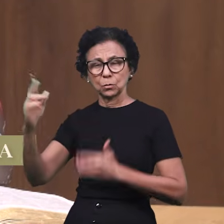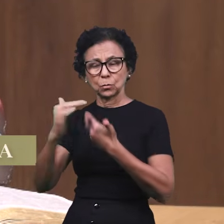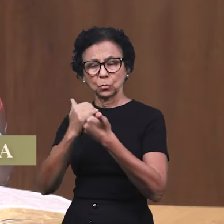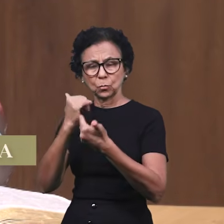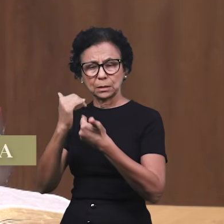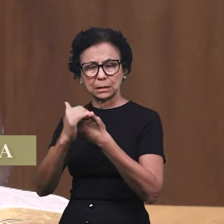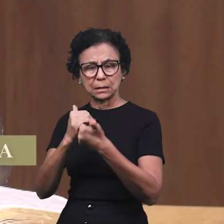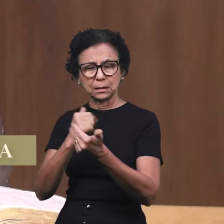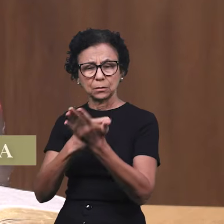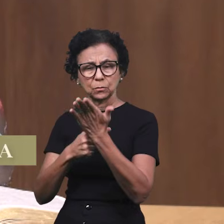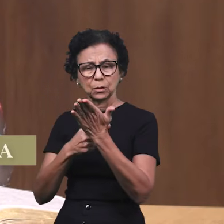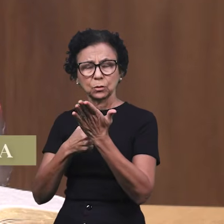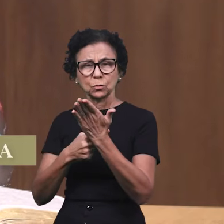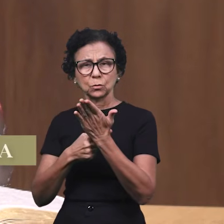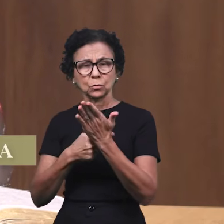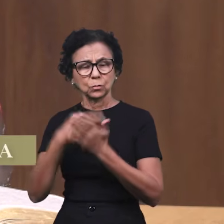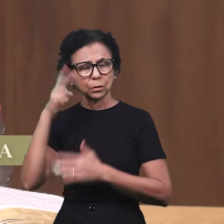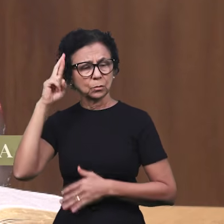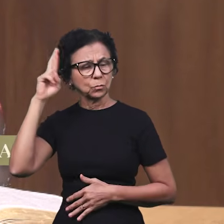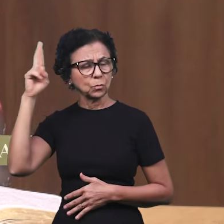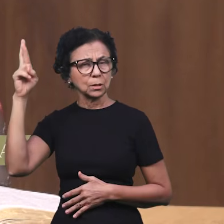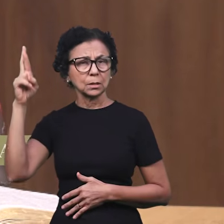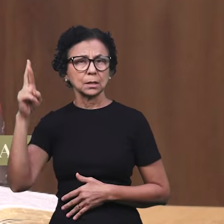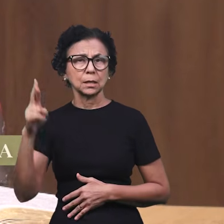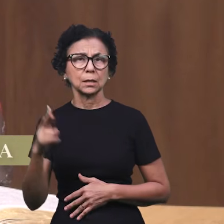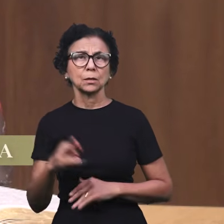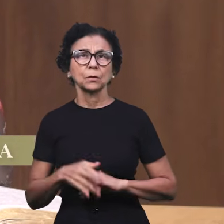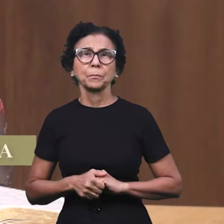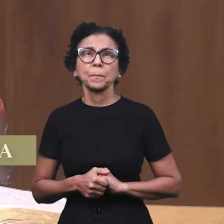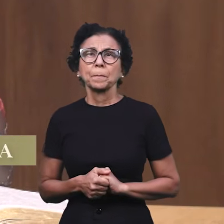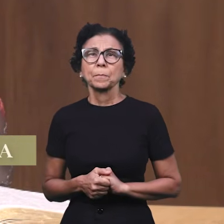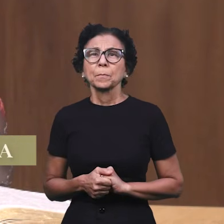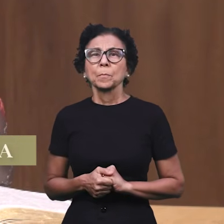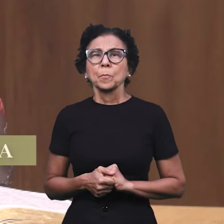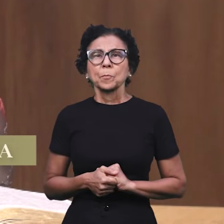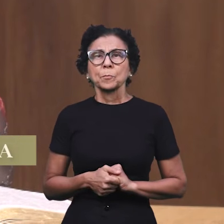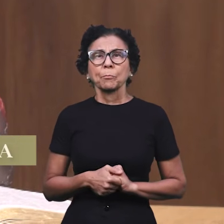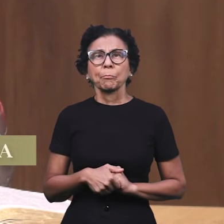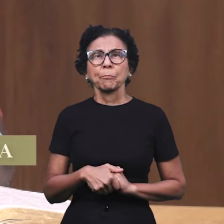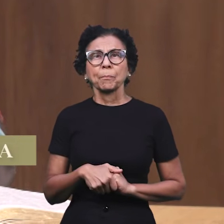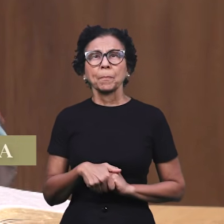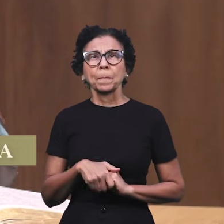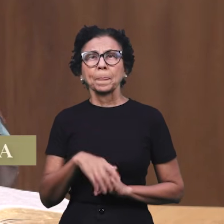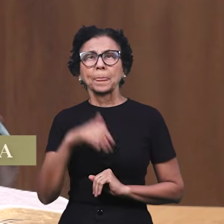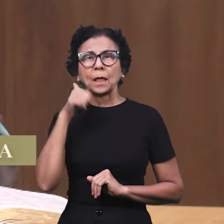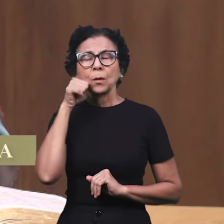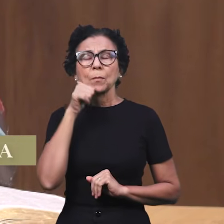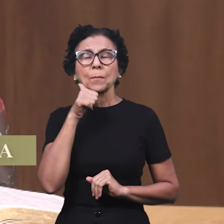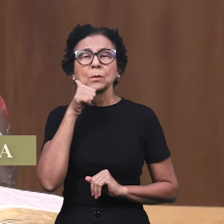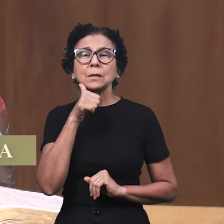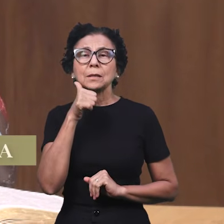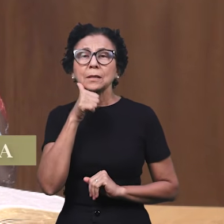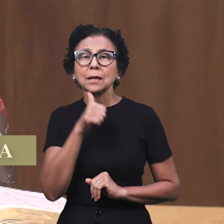precisa, Senhor, me revela como vai ser esse dia, o que meu marido vai precisar. De repente é um filho que vai precisar de